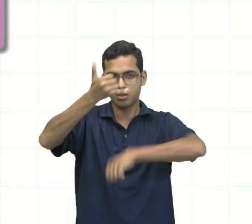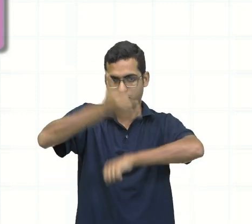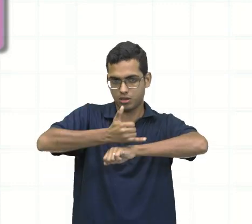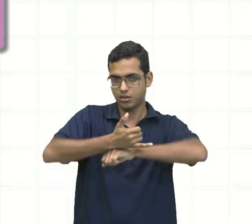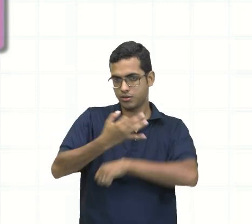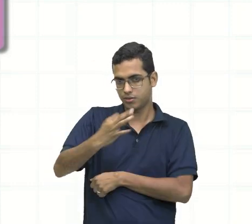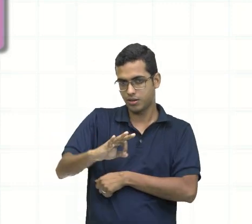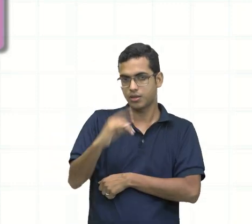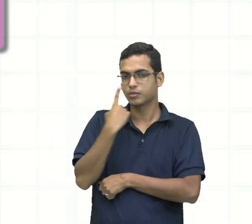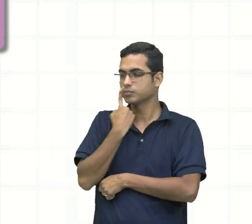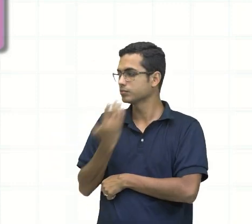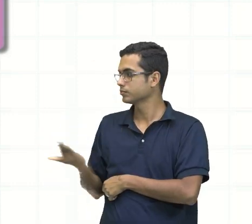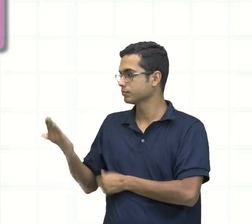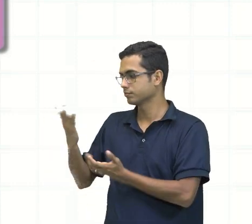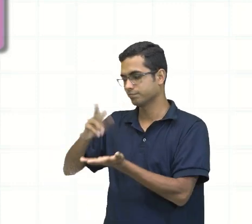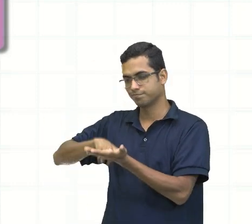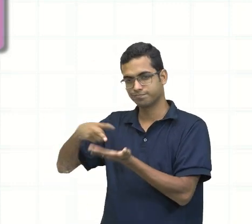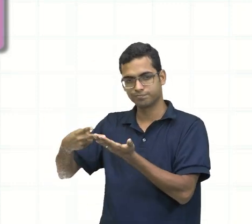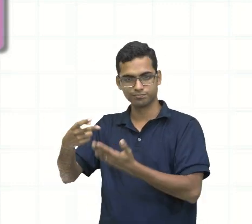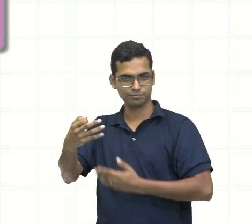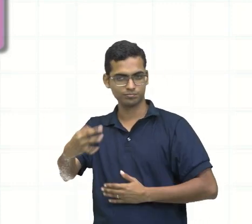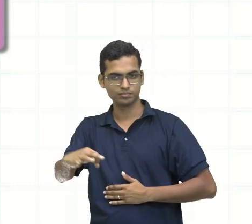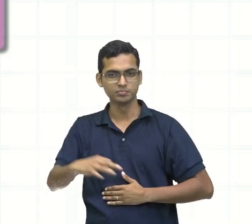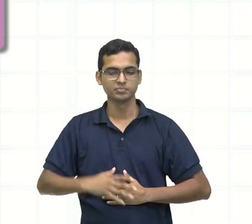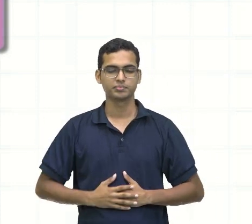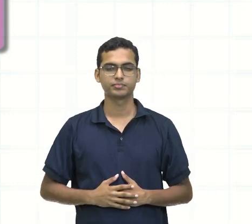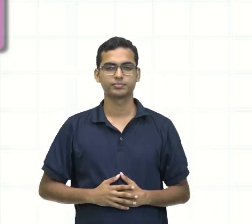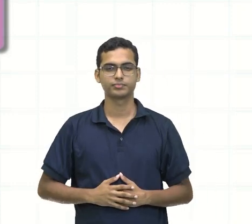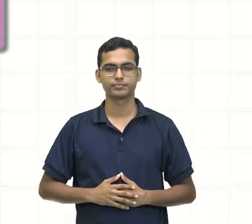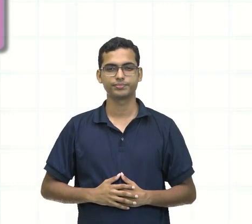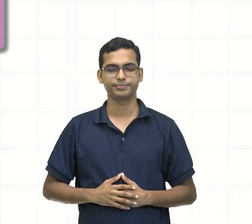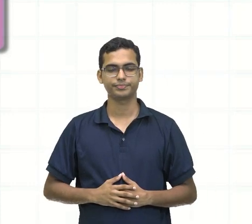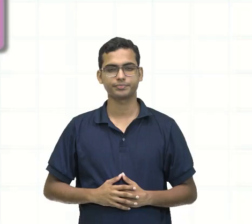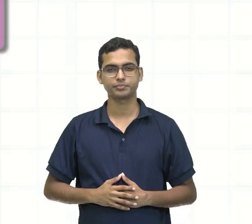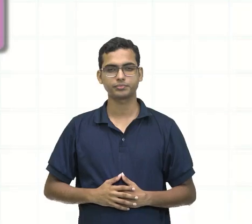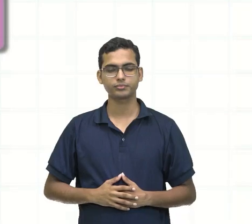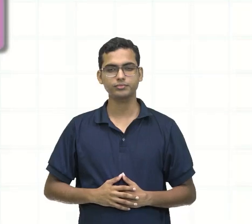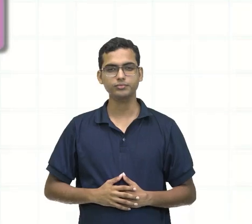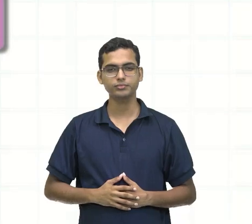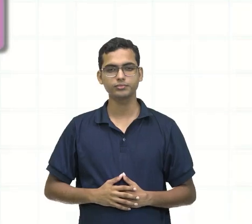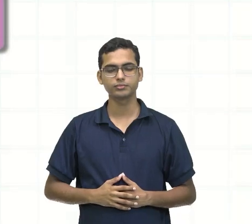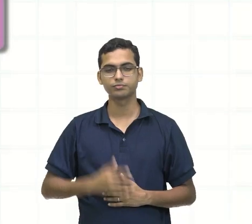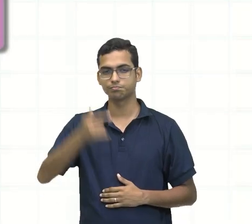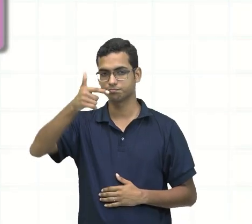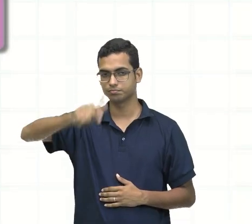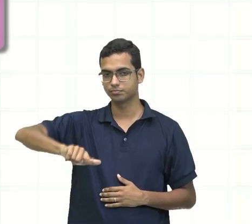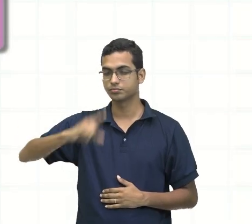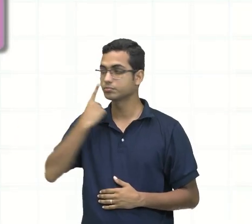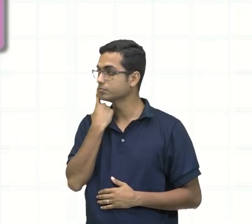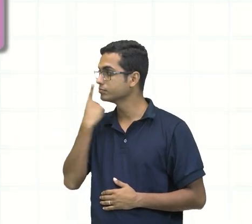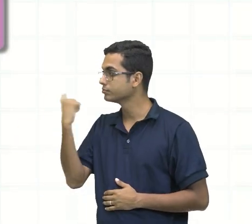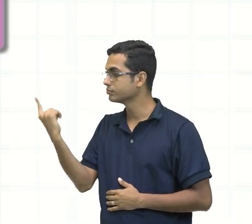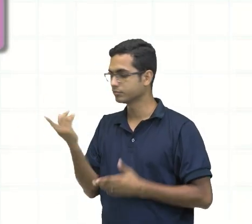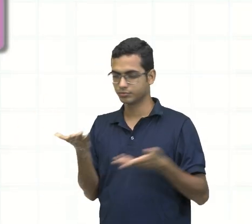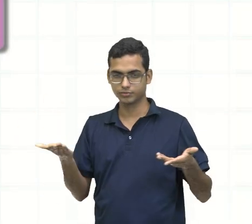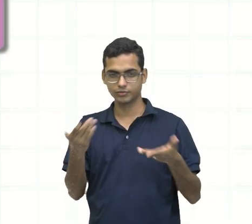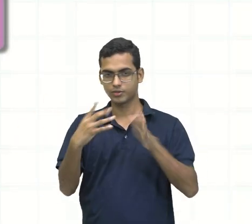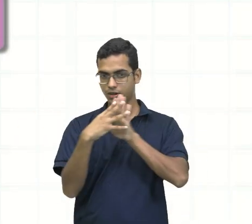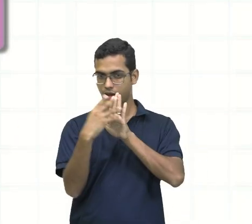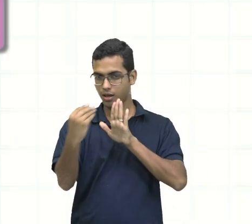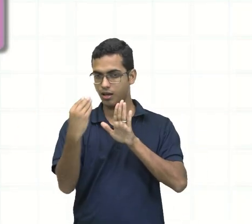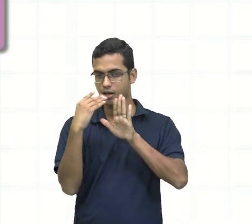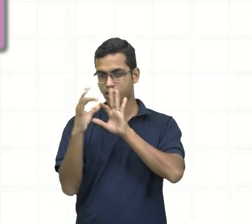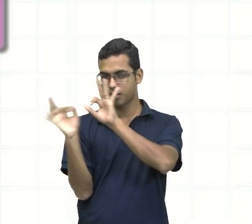para os Estados Unidos, United States. Então, vamos repetir? Vamos comigo?